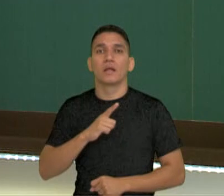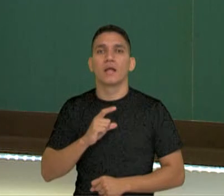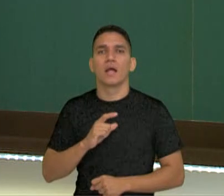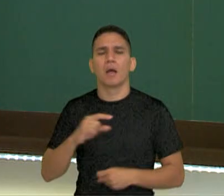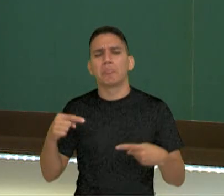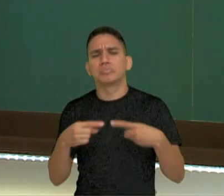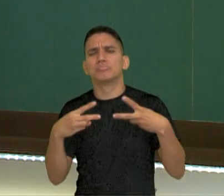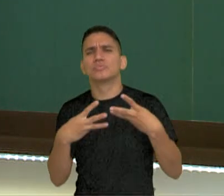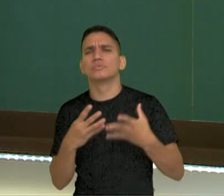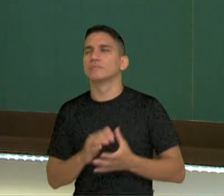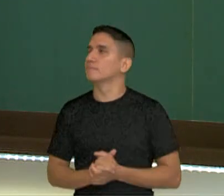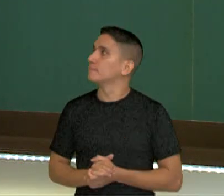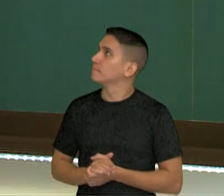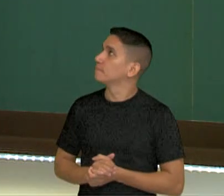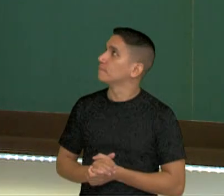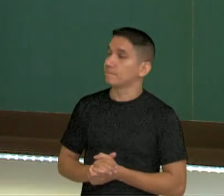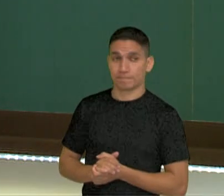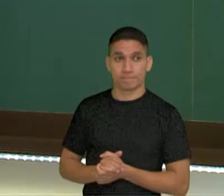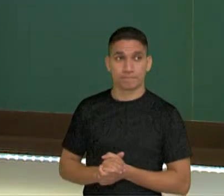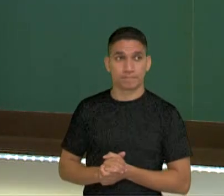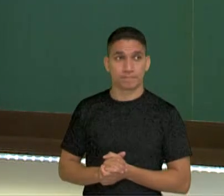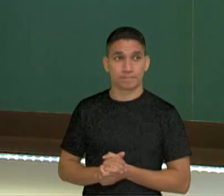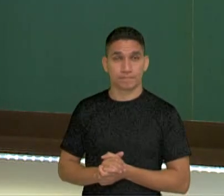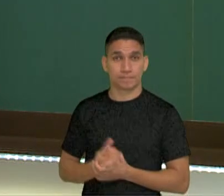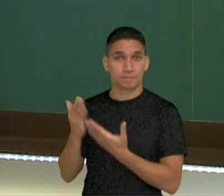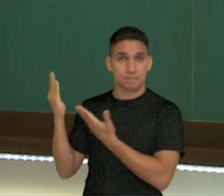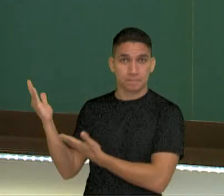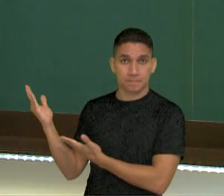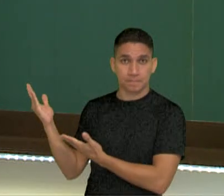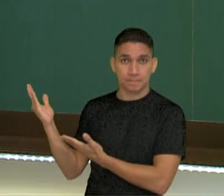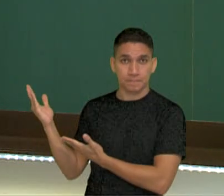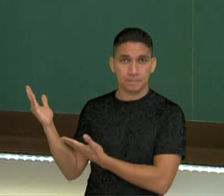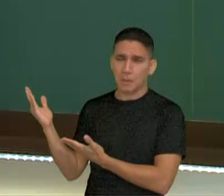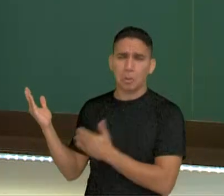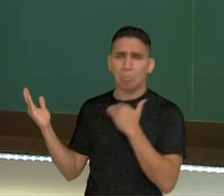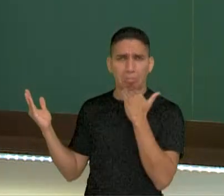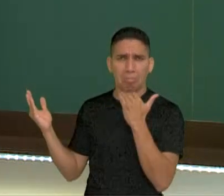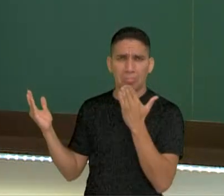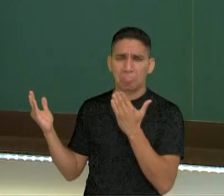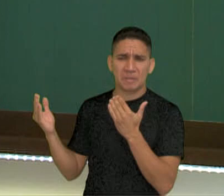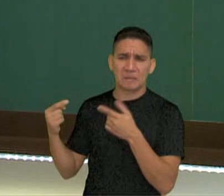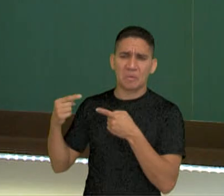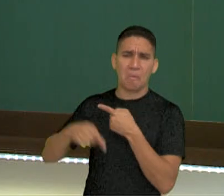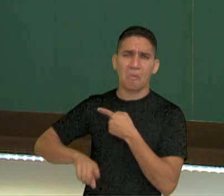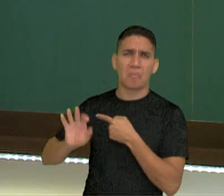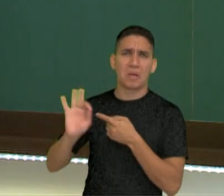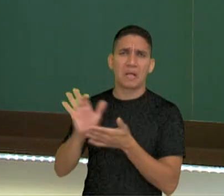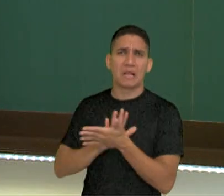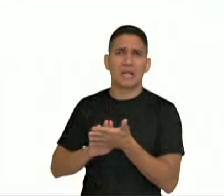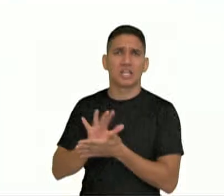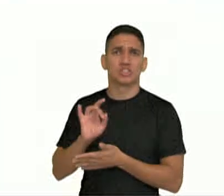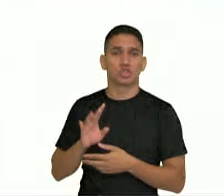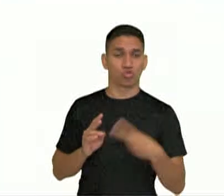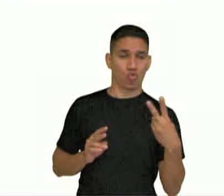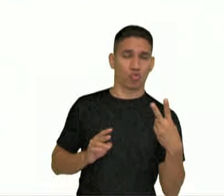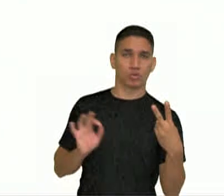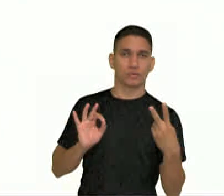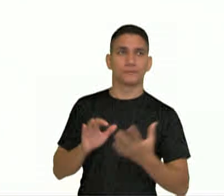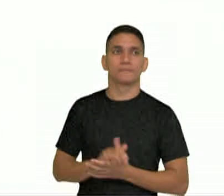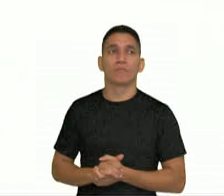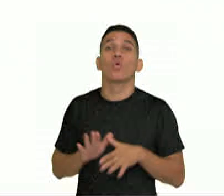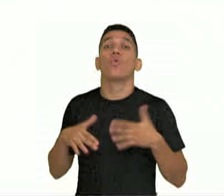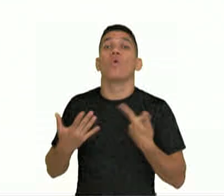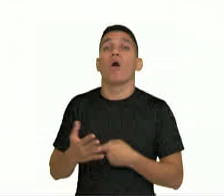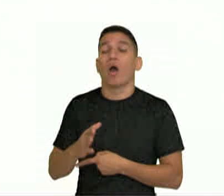combinações. Azão, Azinho, Bzão, Bzão, Czão, Czinho, essas aqui não me interessam, porque não tem apenas 2, né? Então, qual que